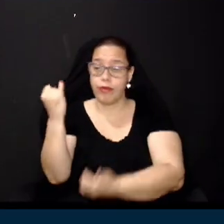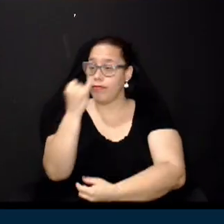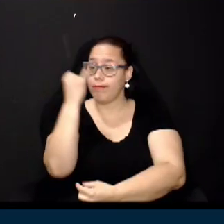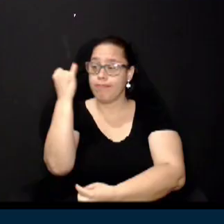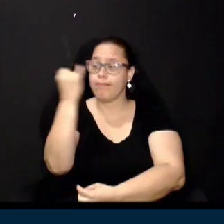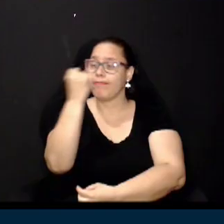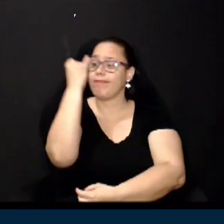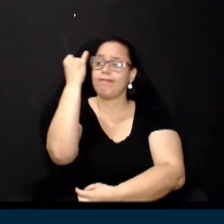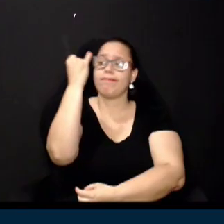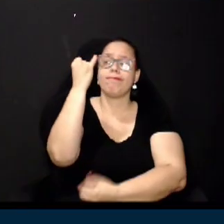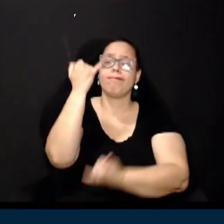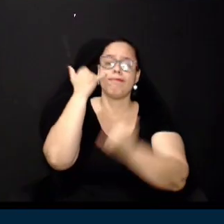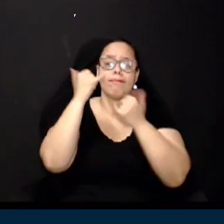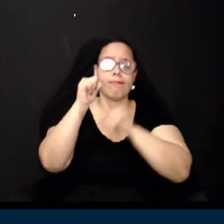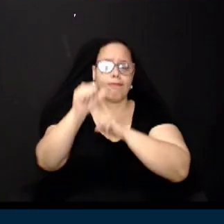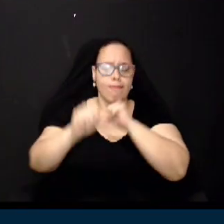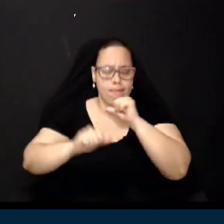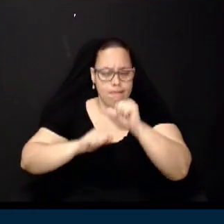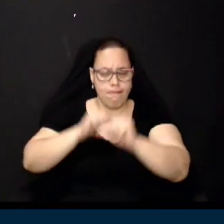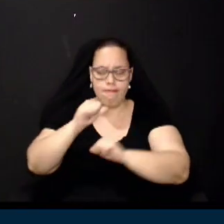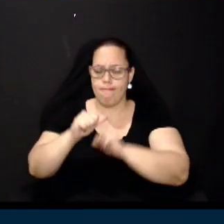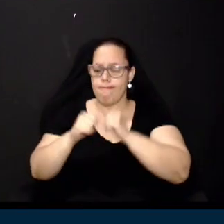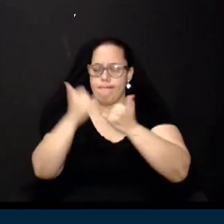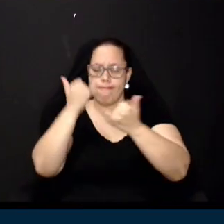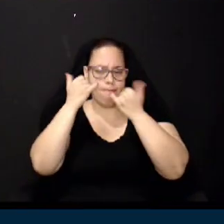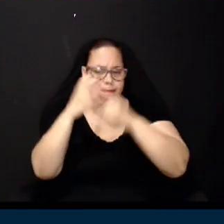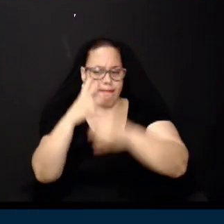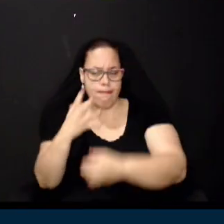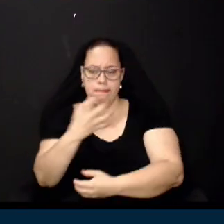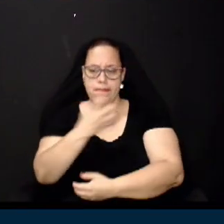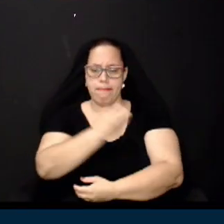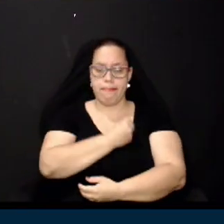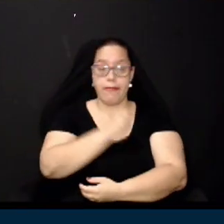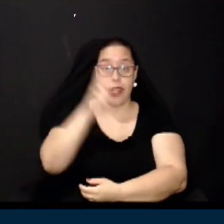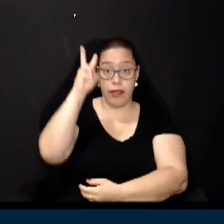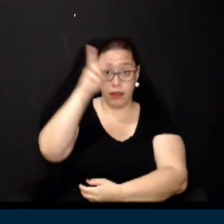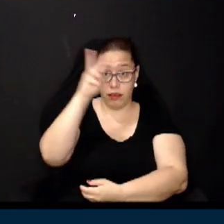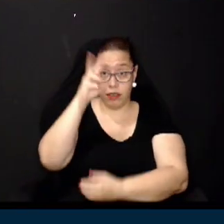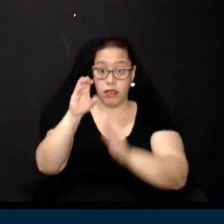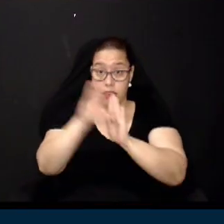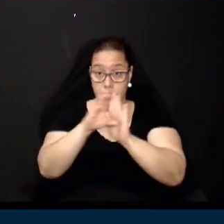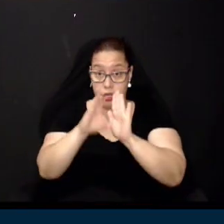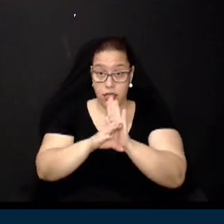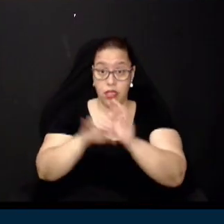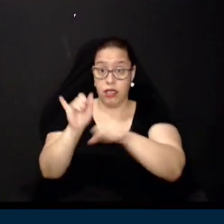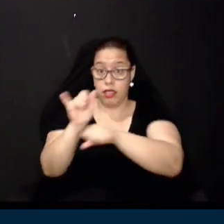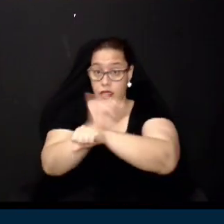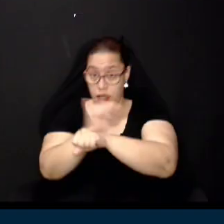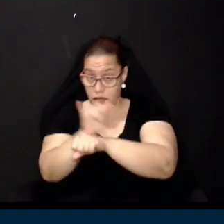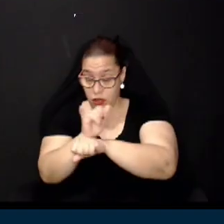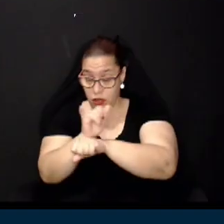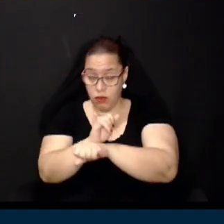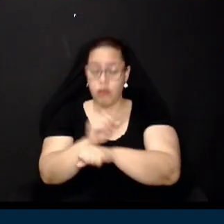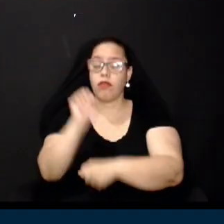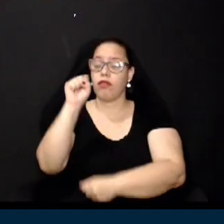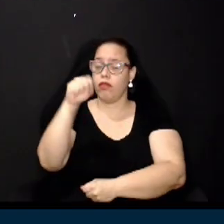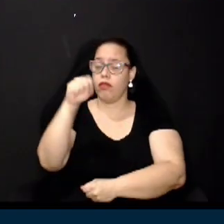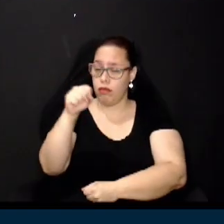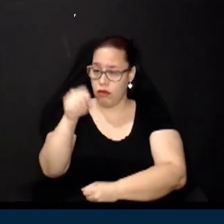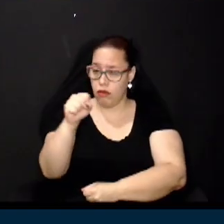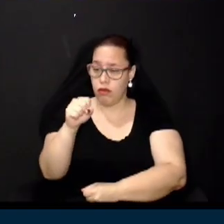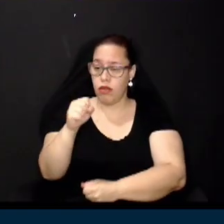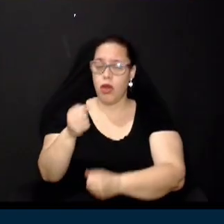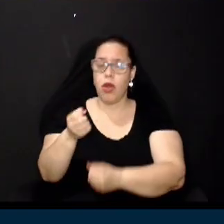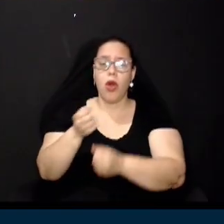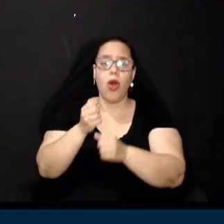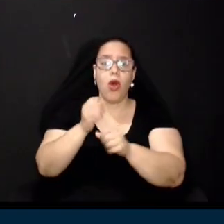informação transforma, a informação salva. Então, quero lembrar você que esse programa está no YouTube, ele vai ficar no YouTube. Então, compartilha com a sua